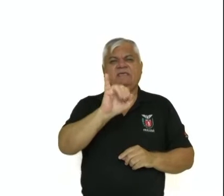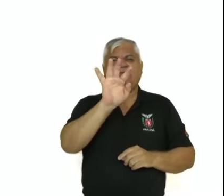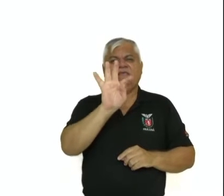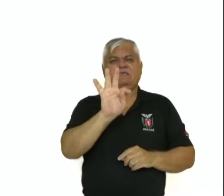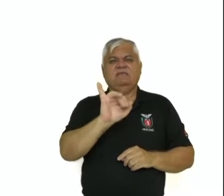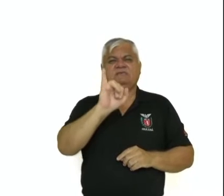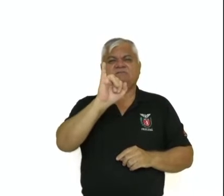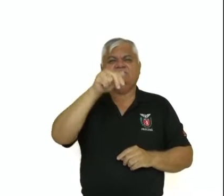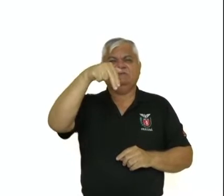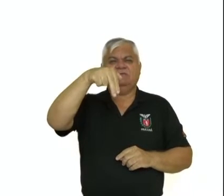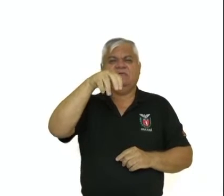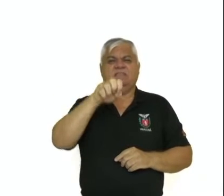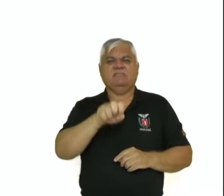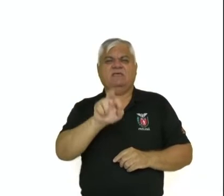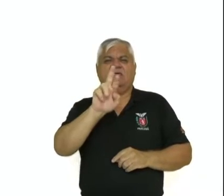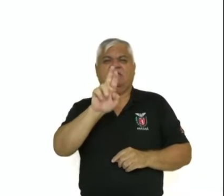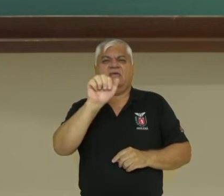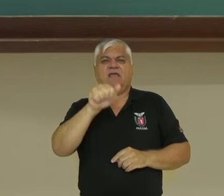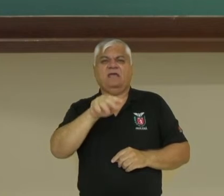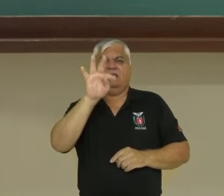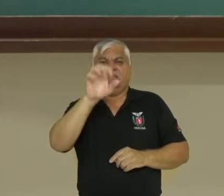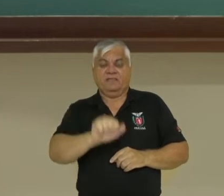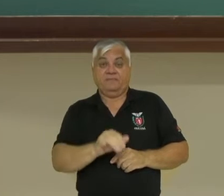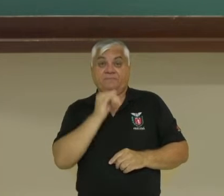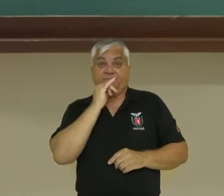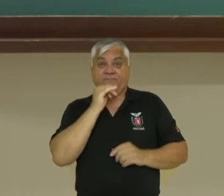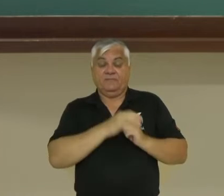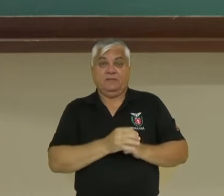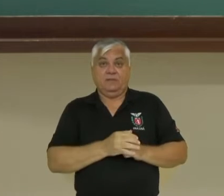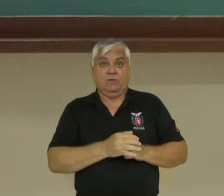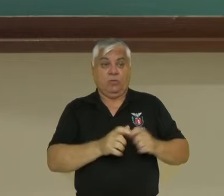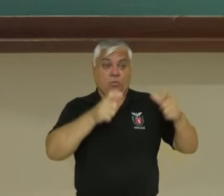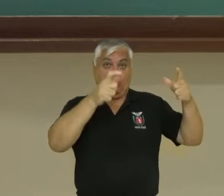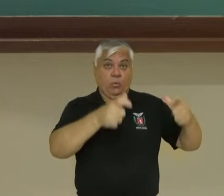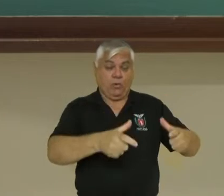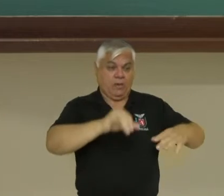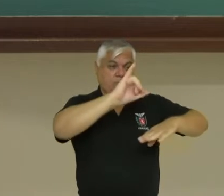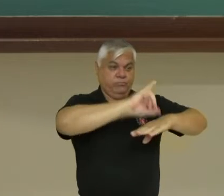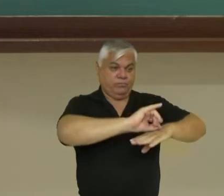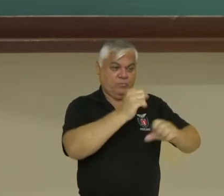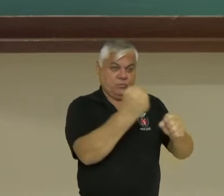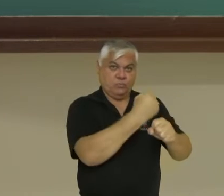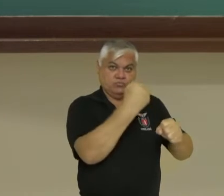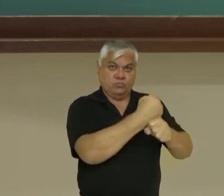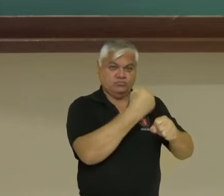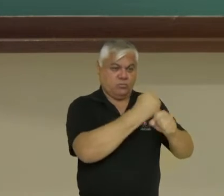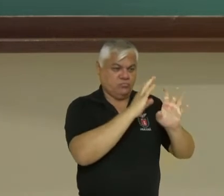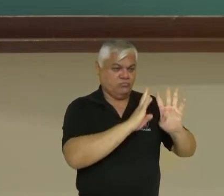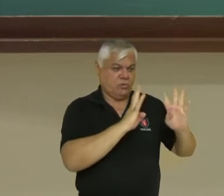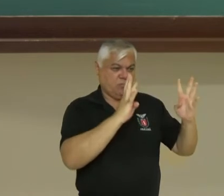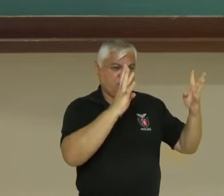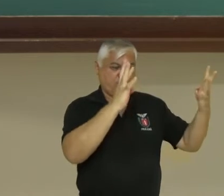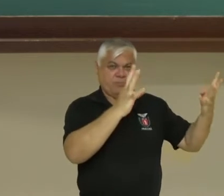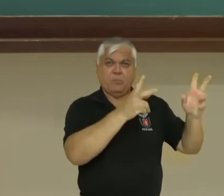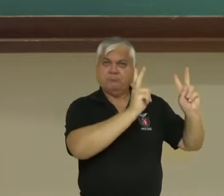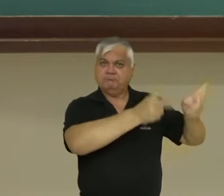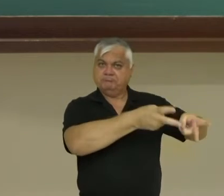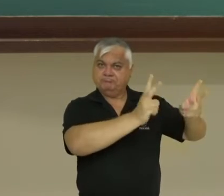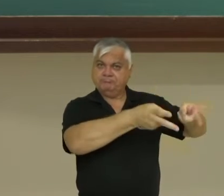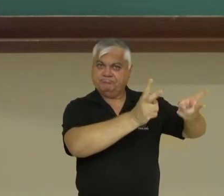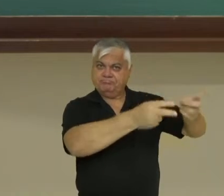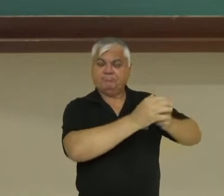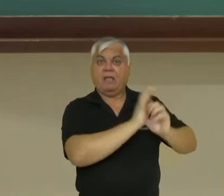que é itinerante? Bom, no início a gente tem o Circo Máximos ali, né? Paradinho, aquele local, um teatro de arena, um